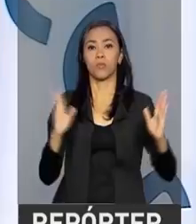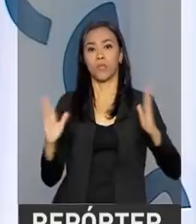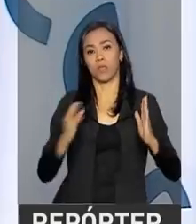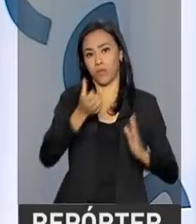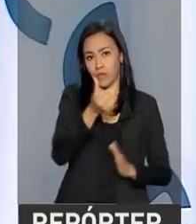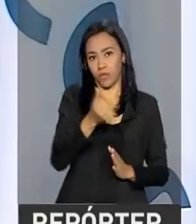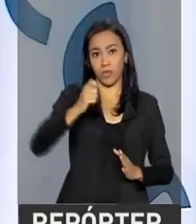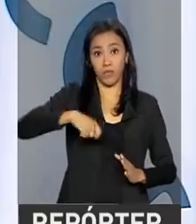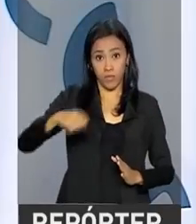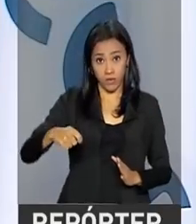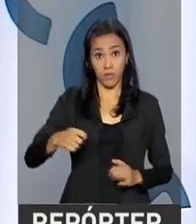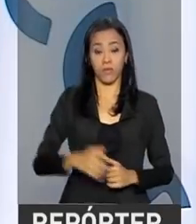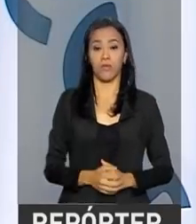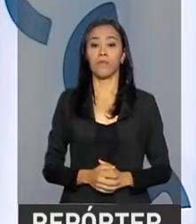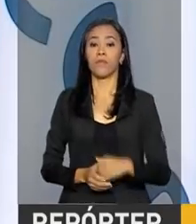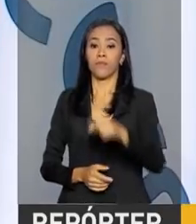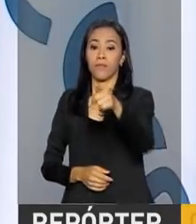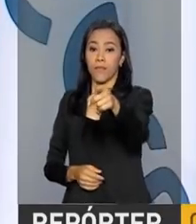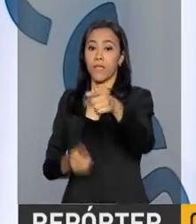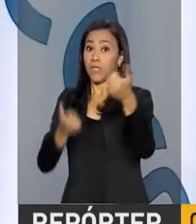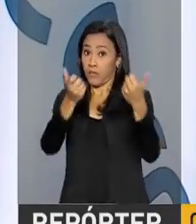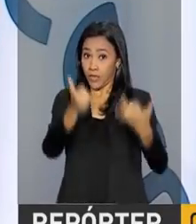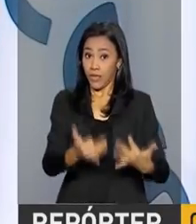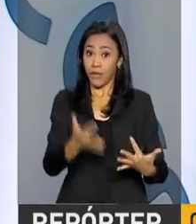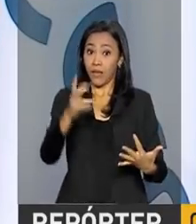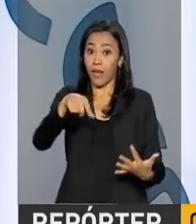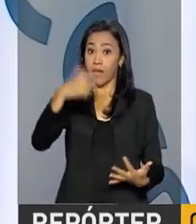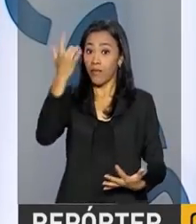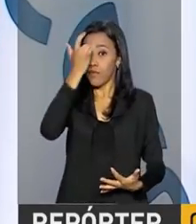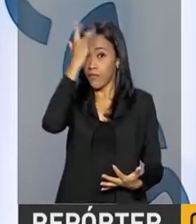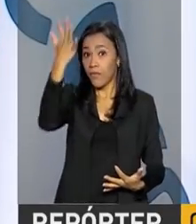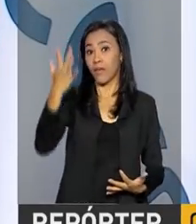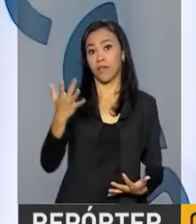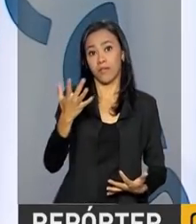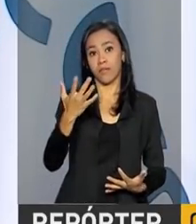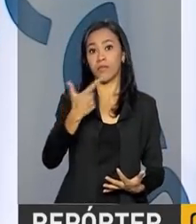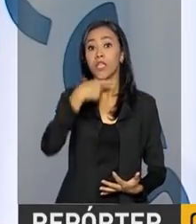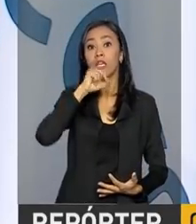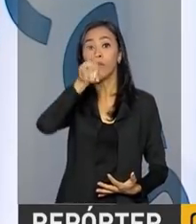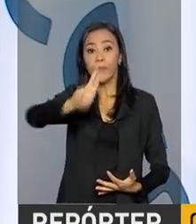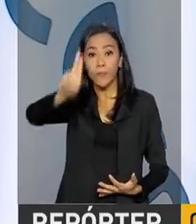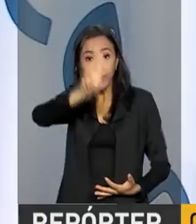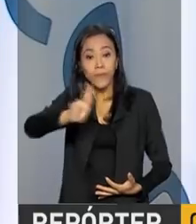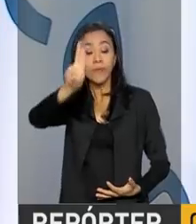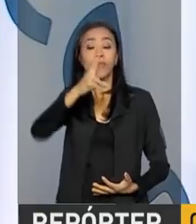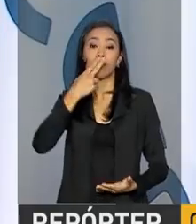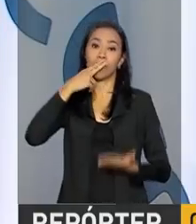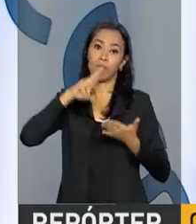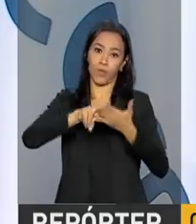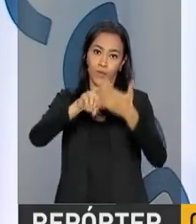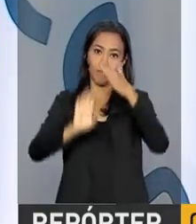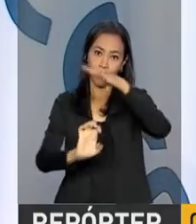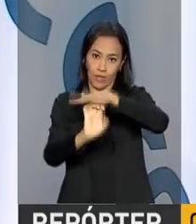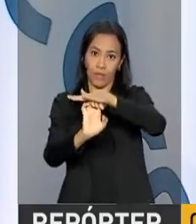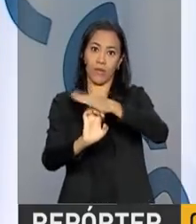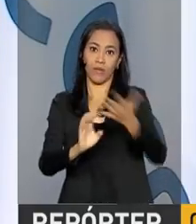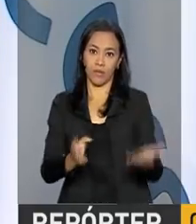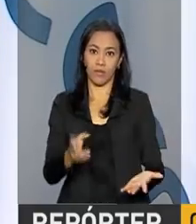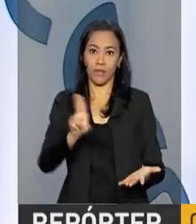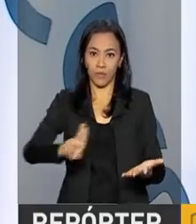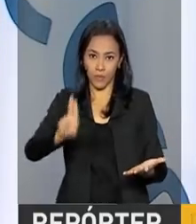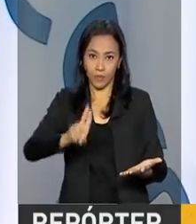uma facilitação da vida do nosso cliente a partir desse momento ele tem em